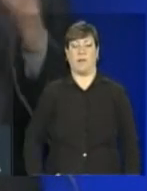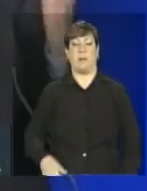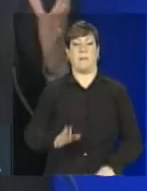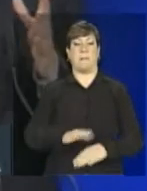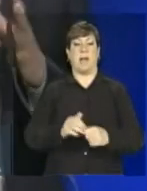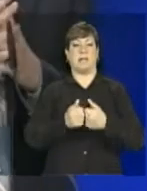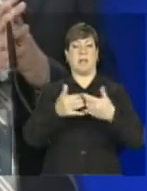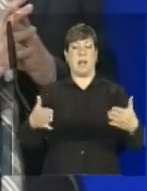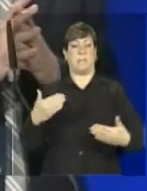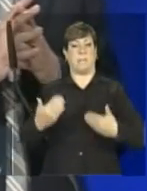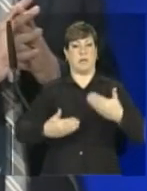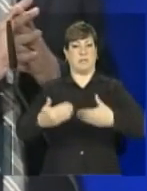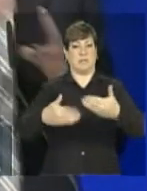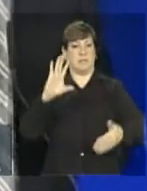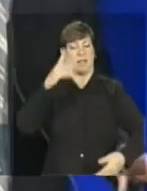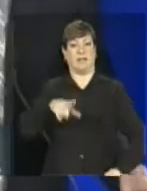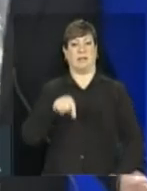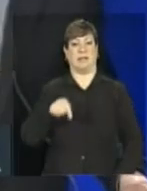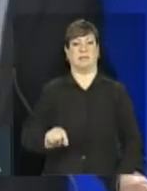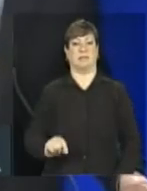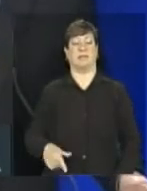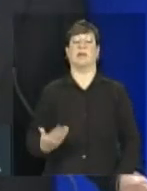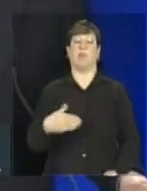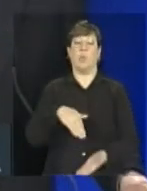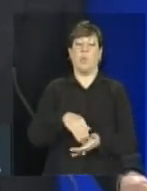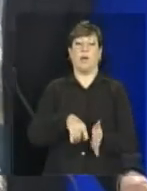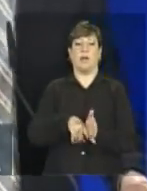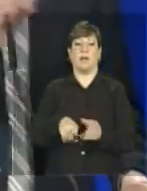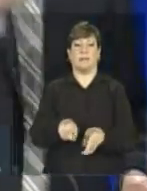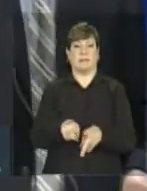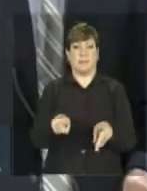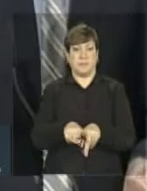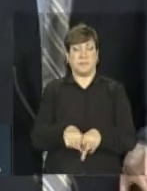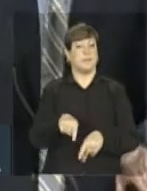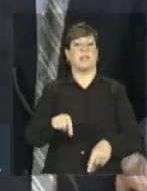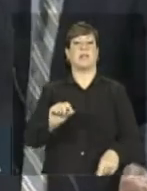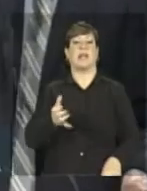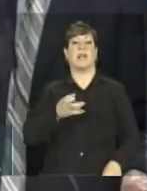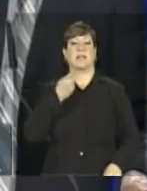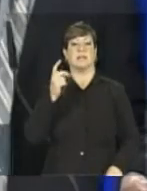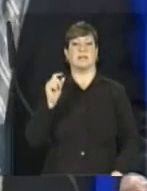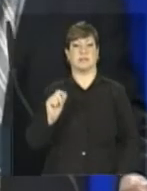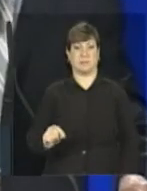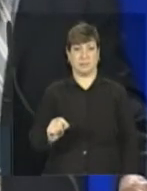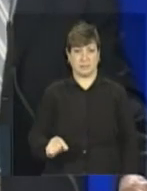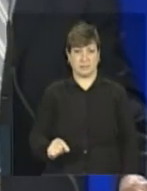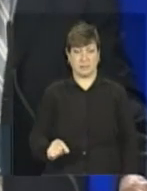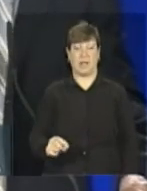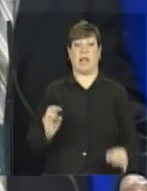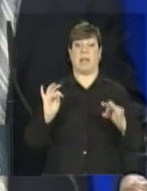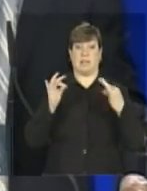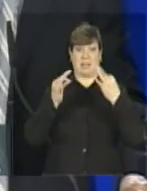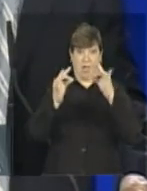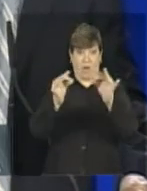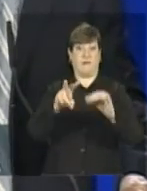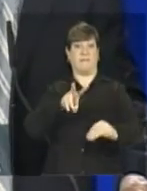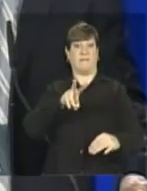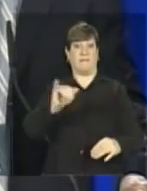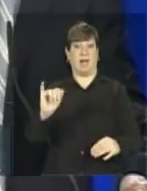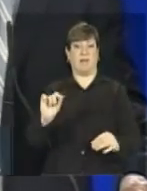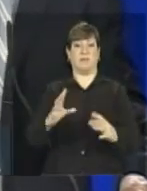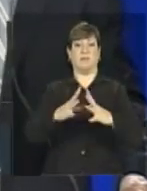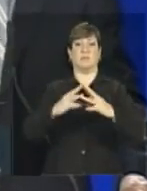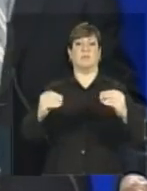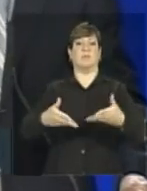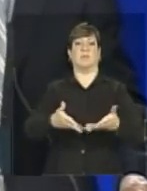abertos no processo de decisão. Em última análise, isso significa que a tecnologia vai desaparecer. Isso